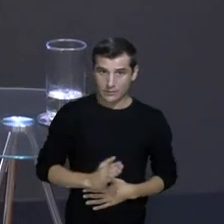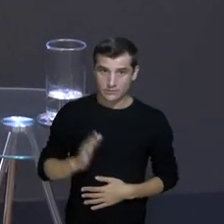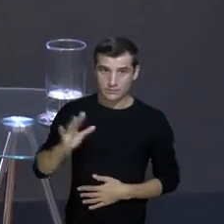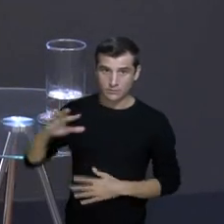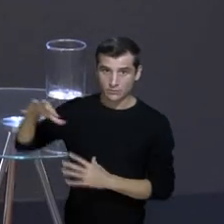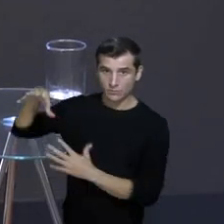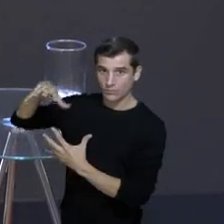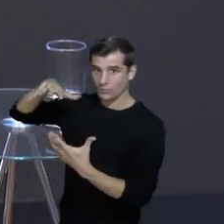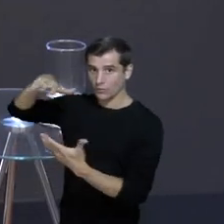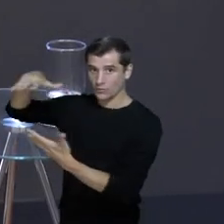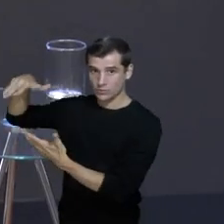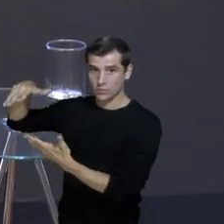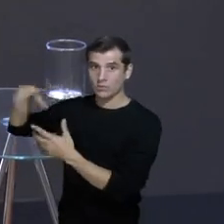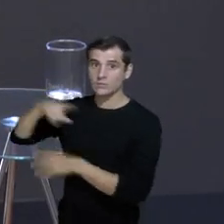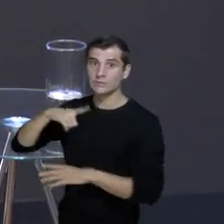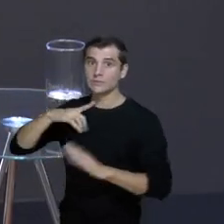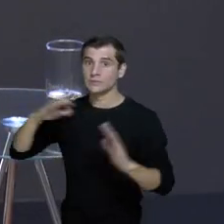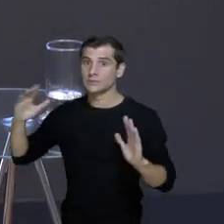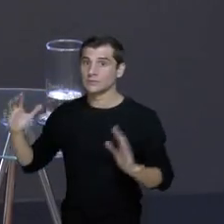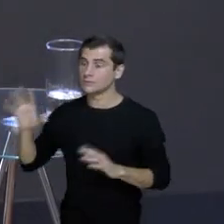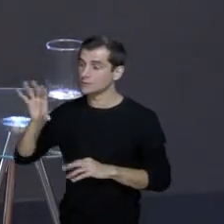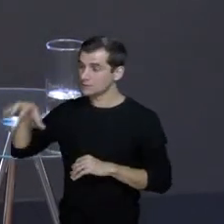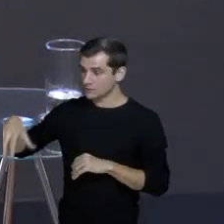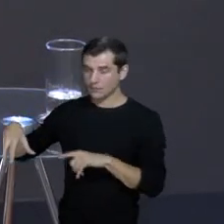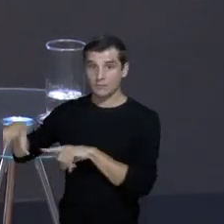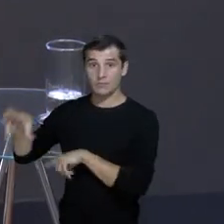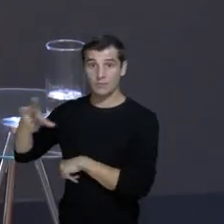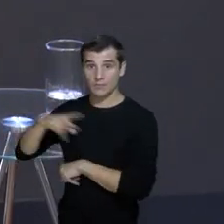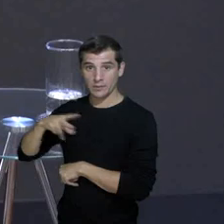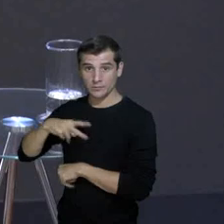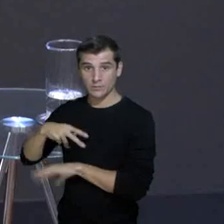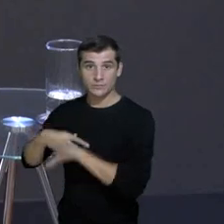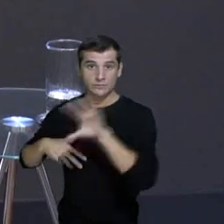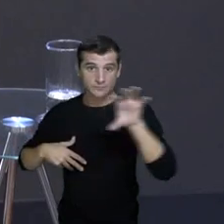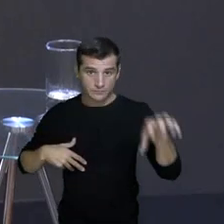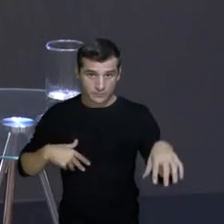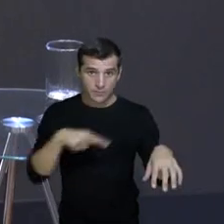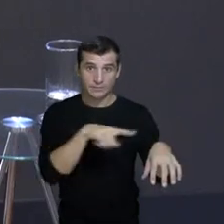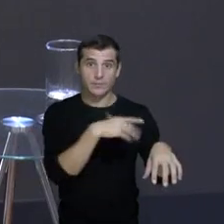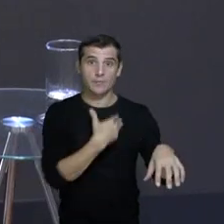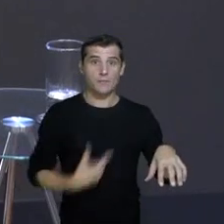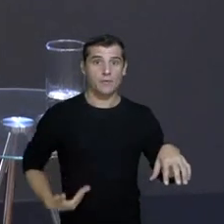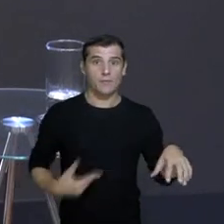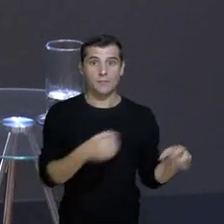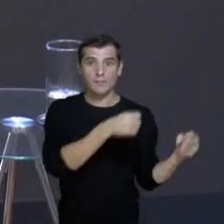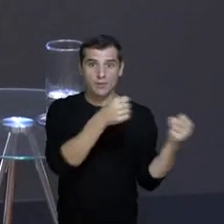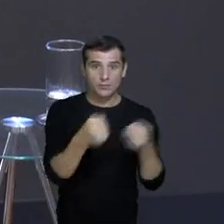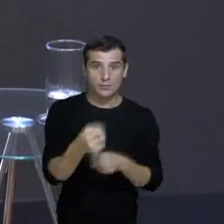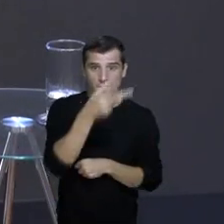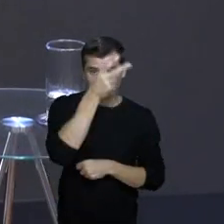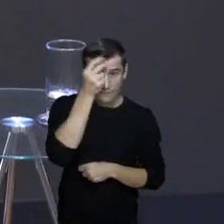mercado privado e a gente tá de frente imediatamente com o poder público prefeituras governos de estado